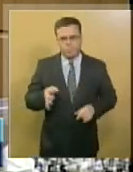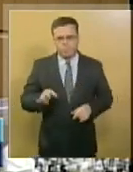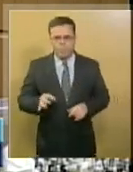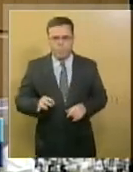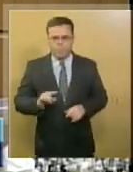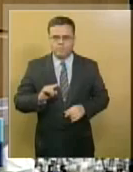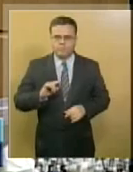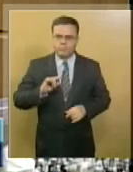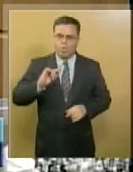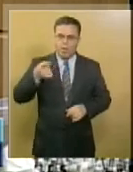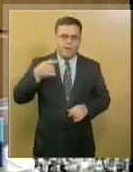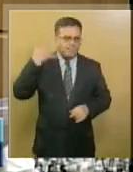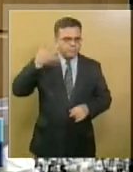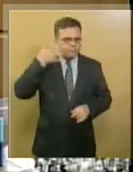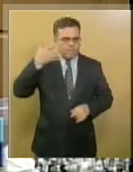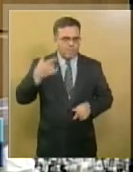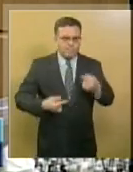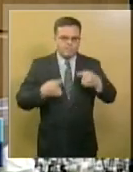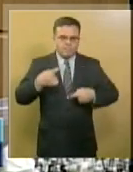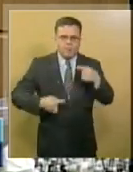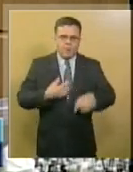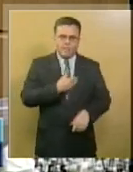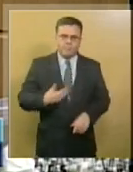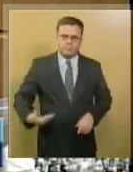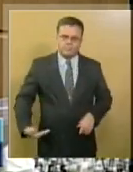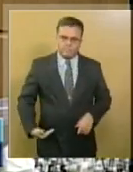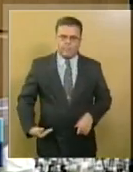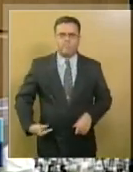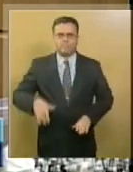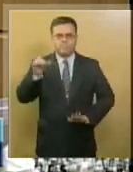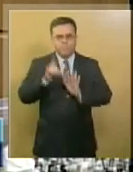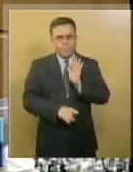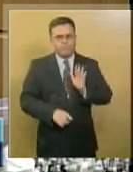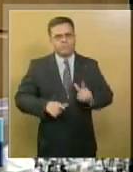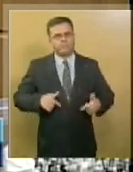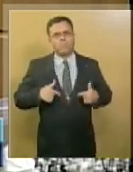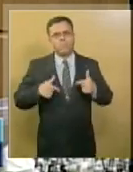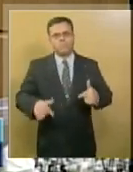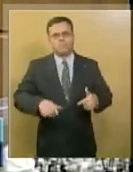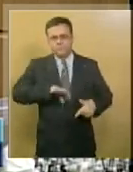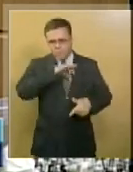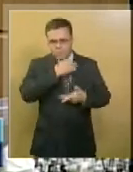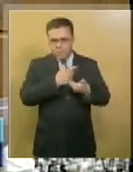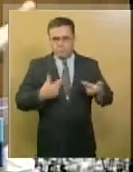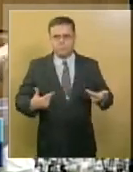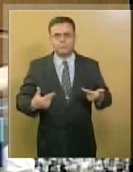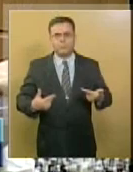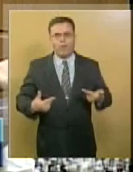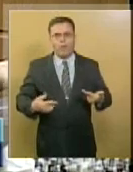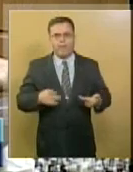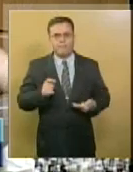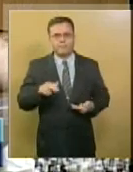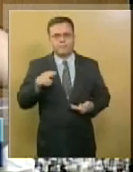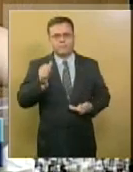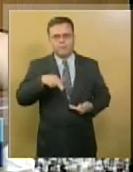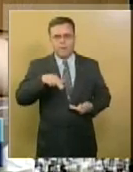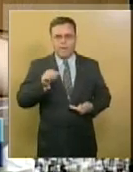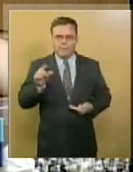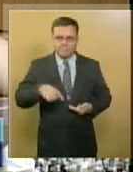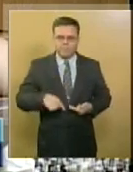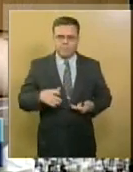primeiro seminário de políticas públicas, direito e defesa dos animais do Paraná. Eu estou